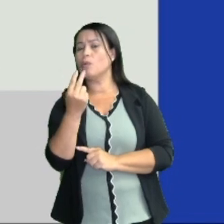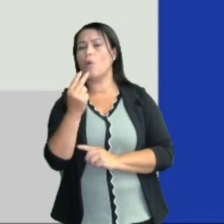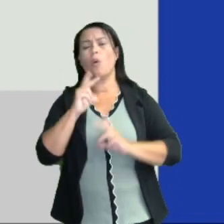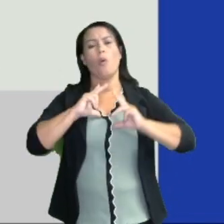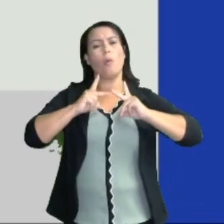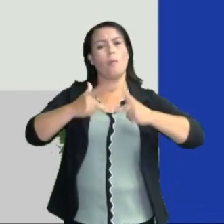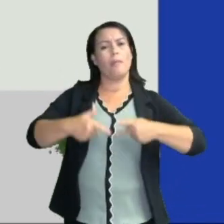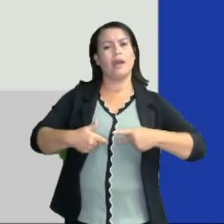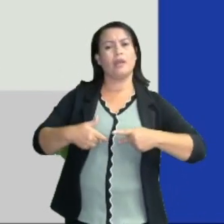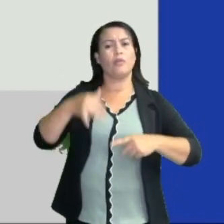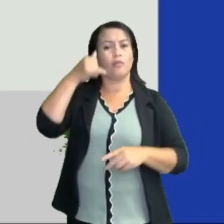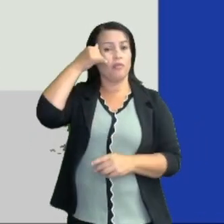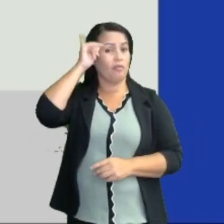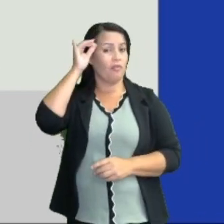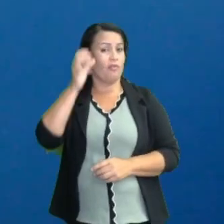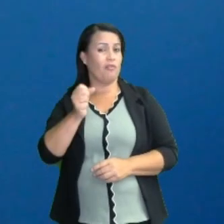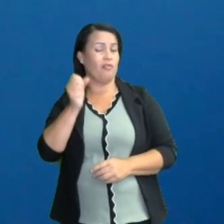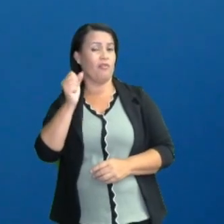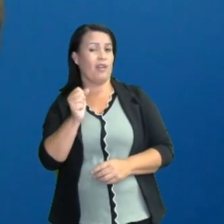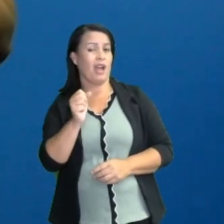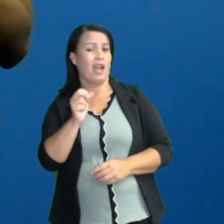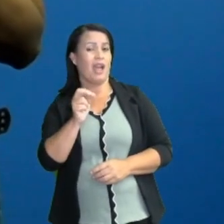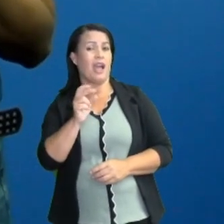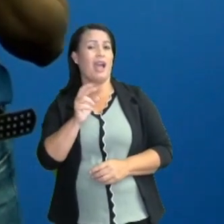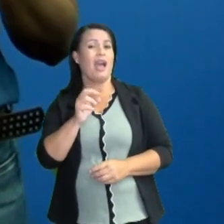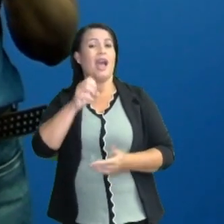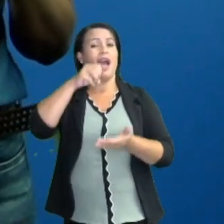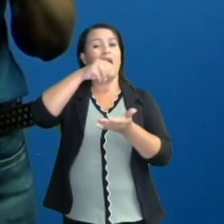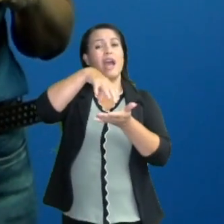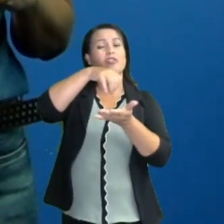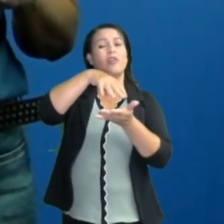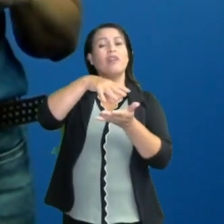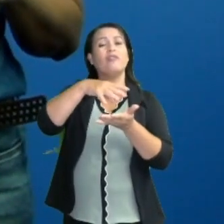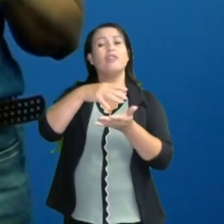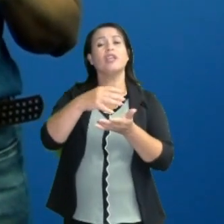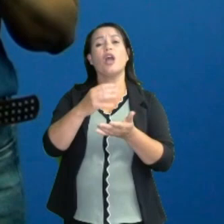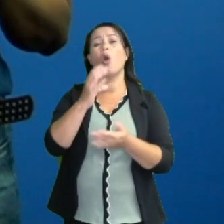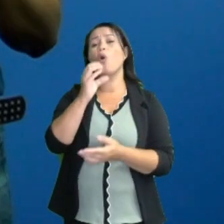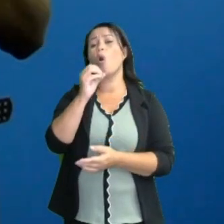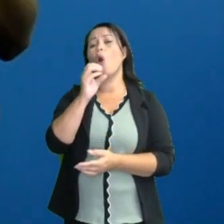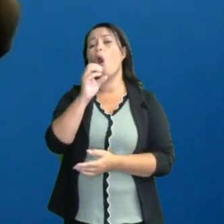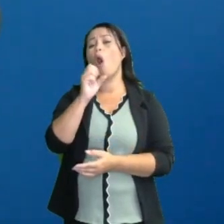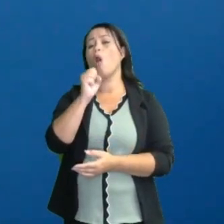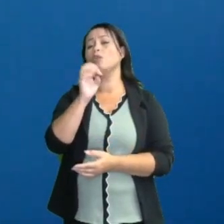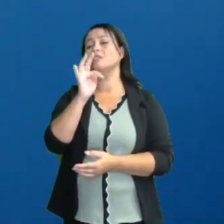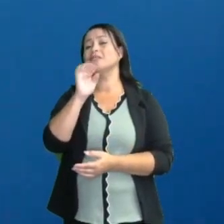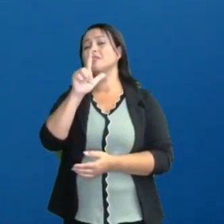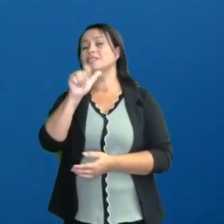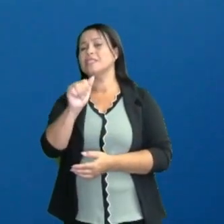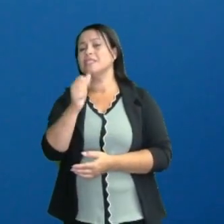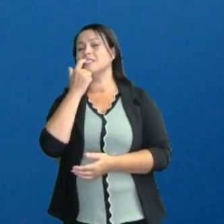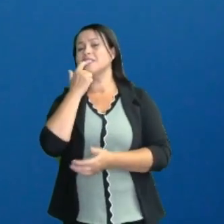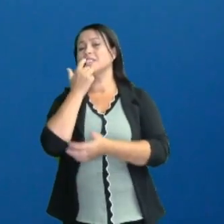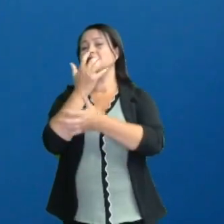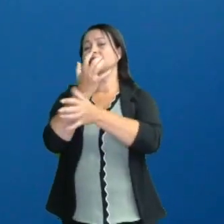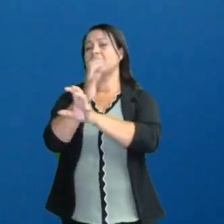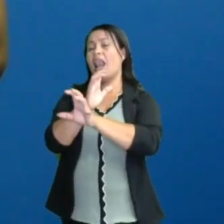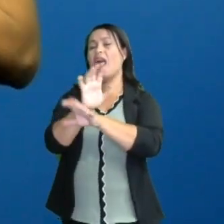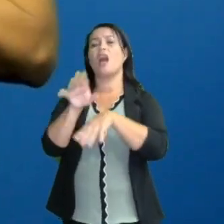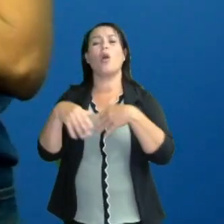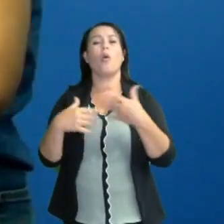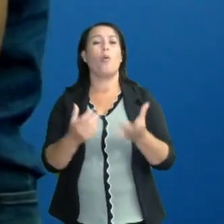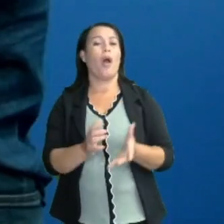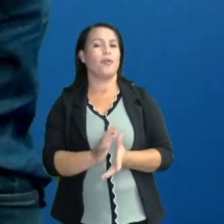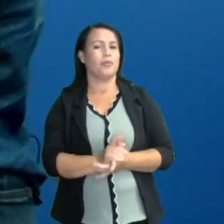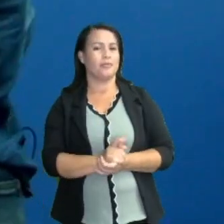Humano, vaca, radiografia ou costela? Que palavra aqui eu tenho esse duplo